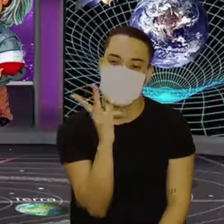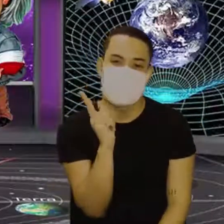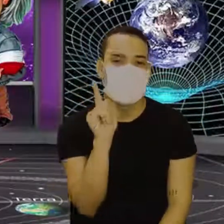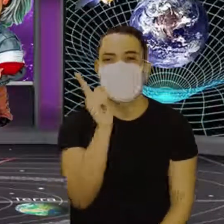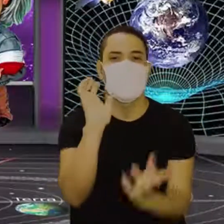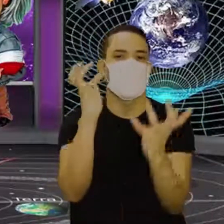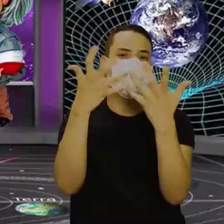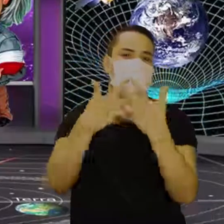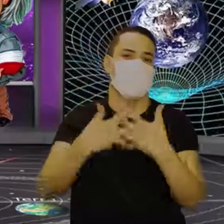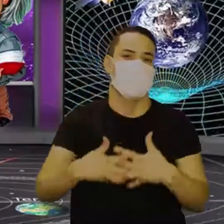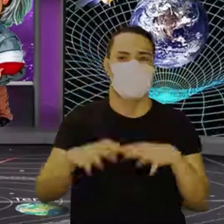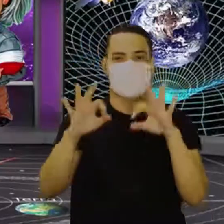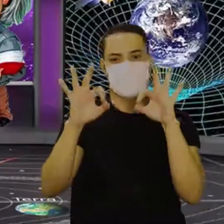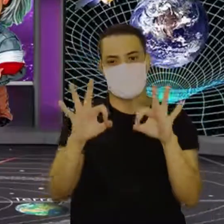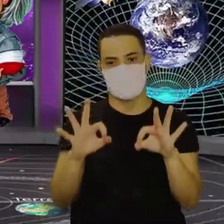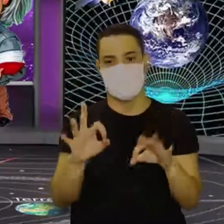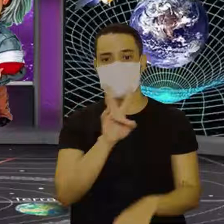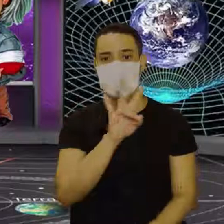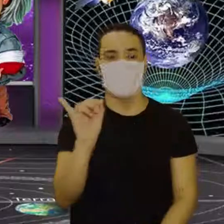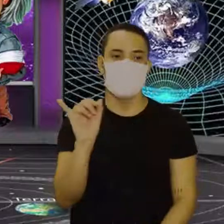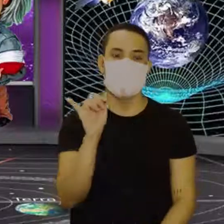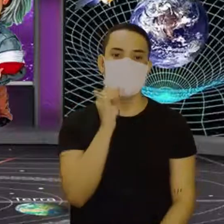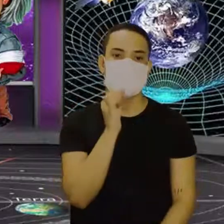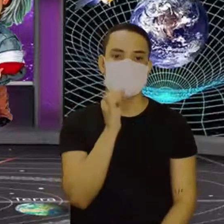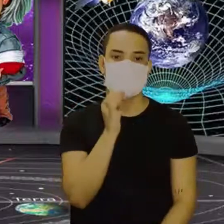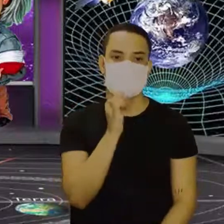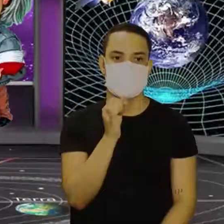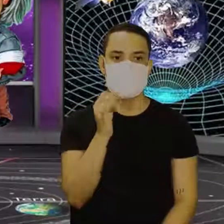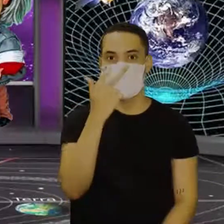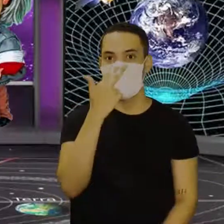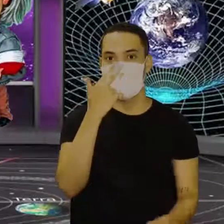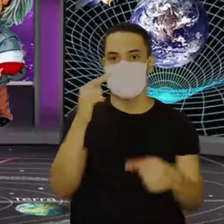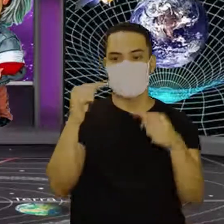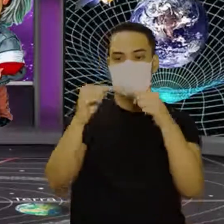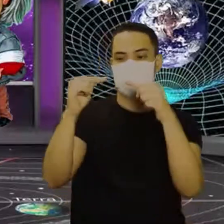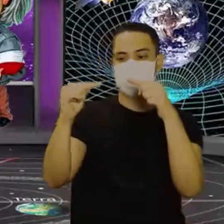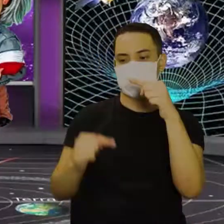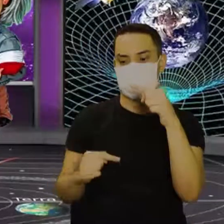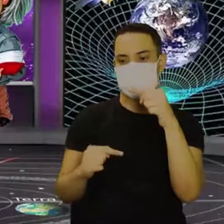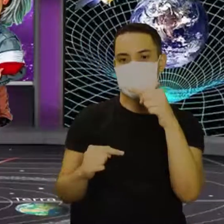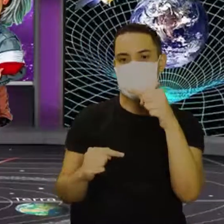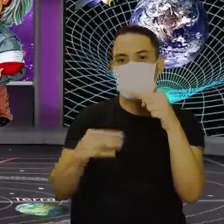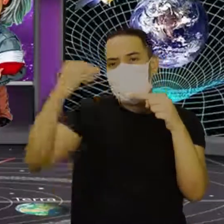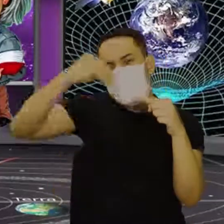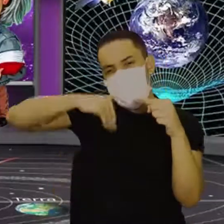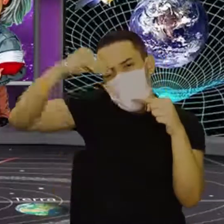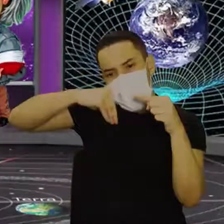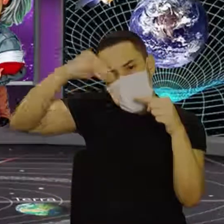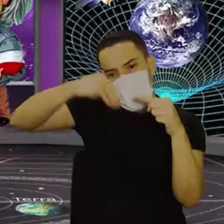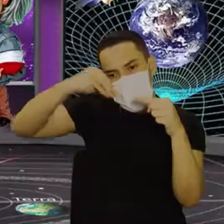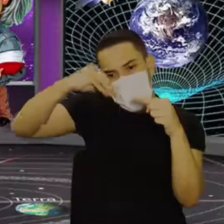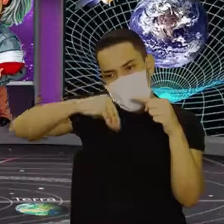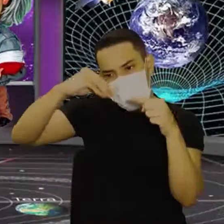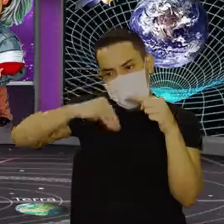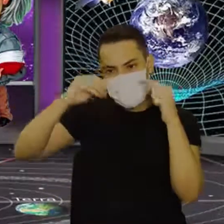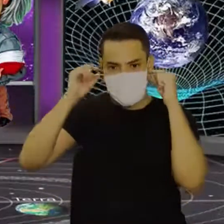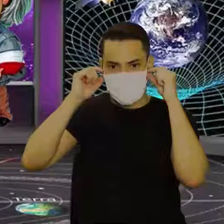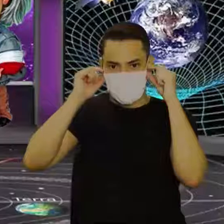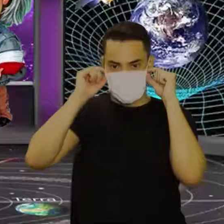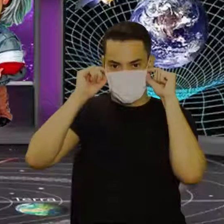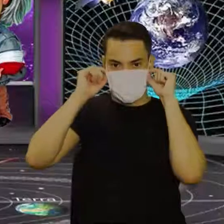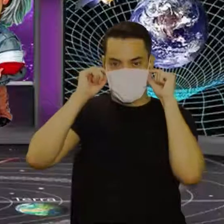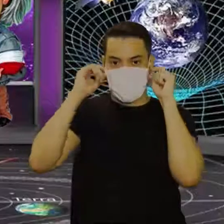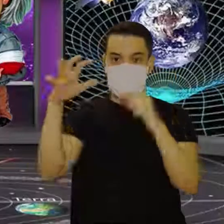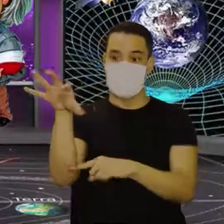vai funcionar corretamente, ele vai ficar, como diz lá, que cai uma fase, né? Fica bem fraquinha a luz, ou algo parecido. O ventilador fica